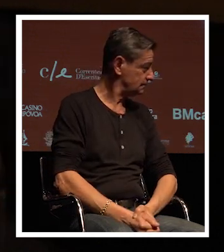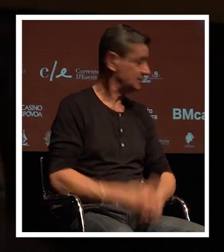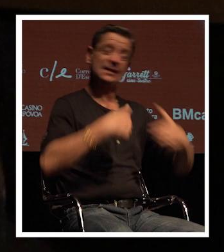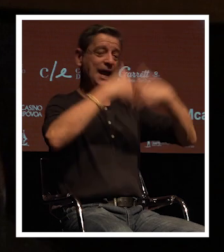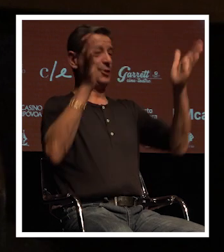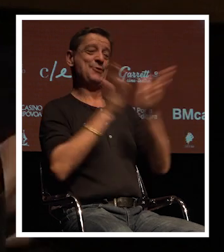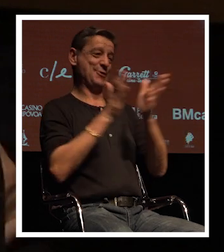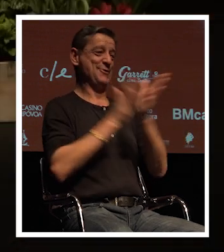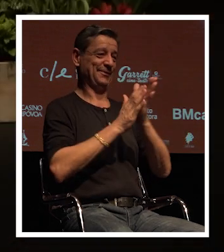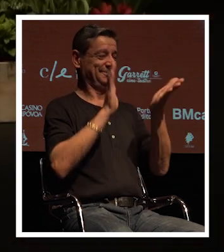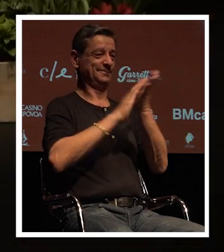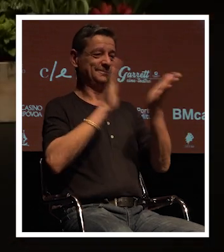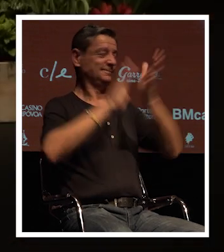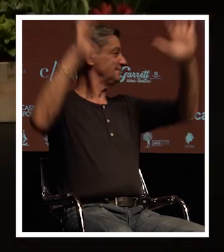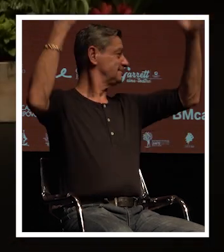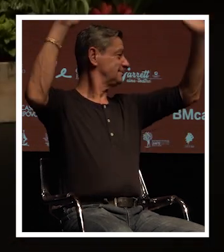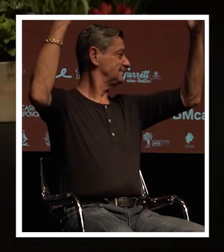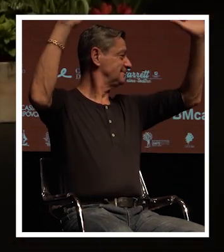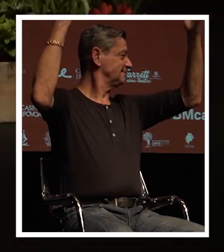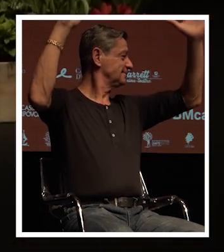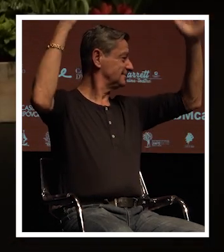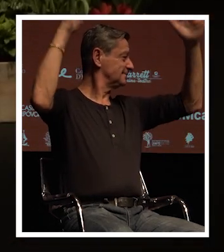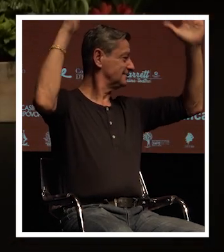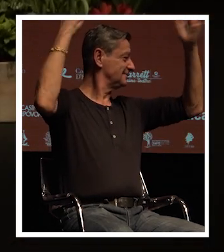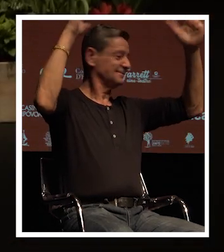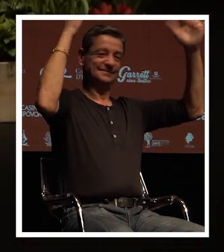está tudo dito não tenho mais nada a